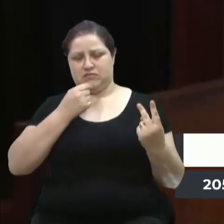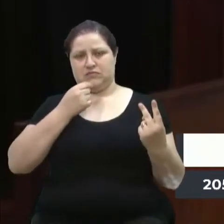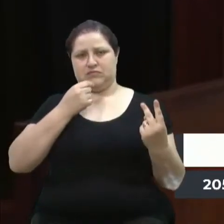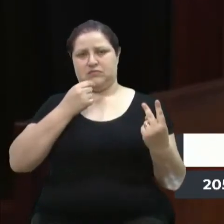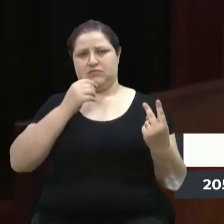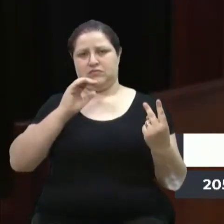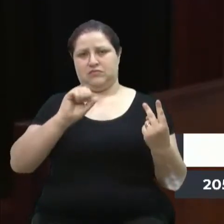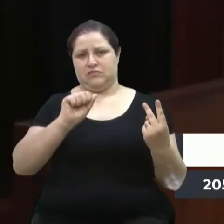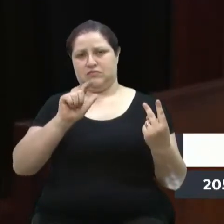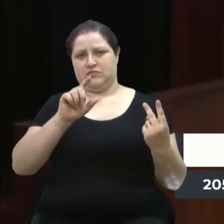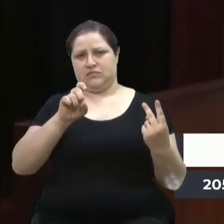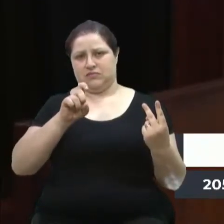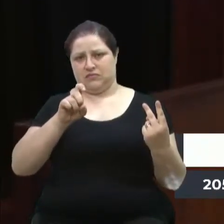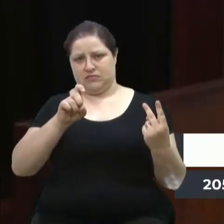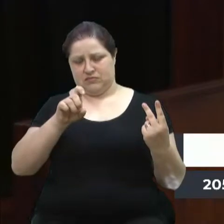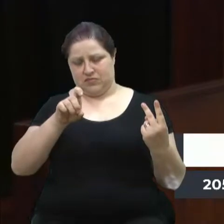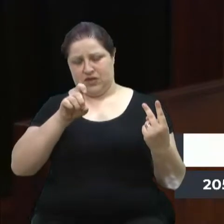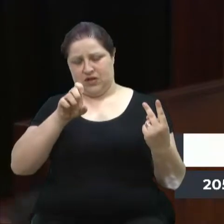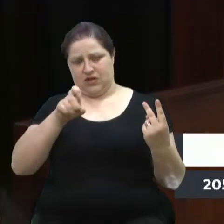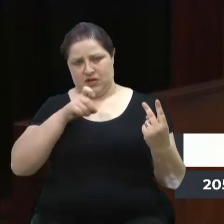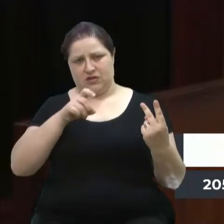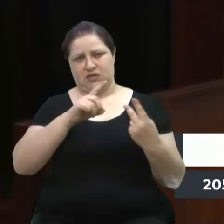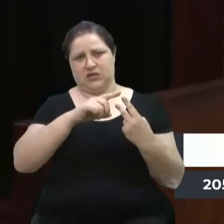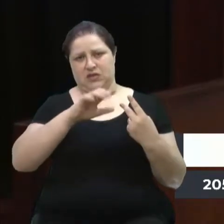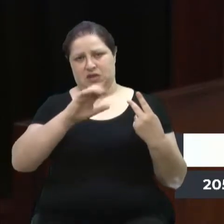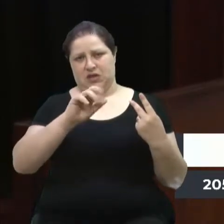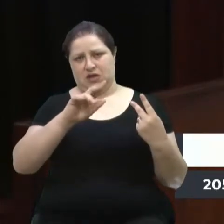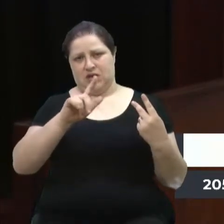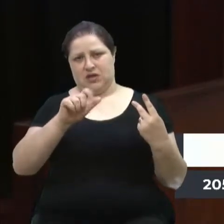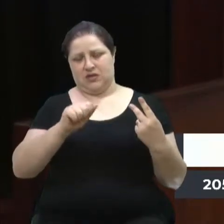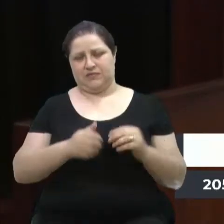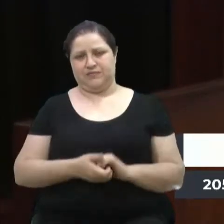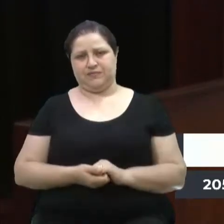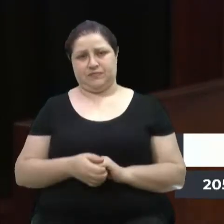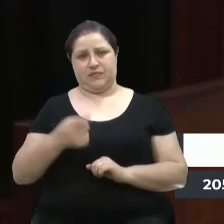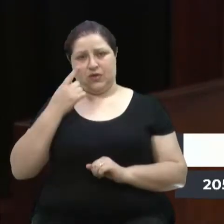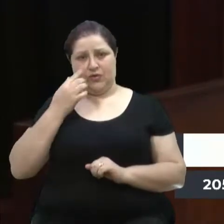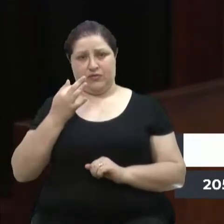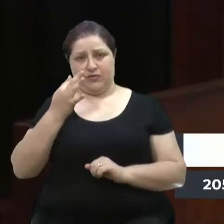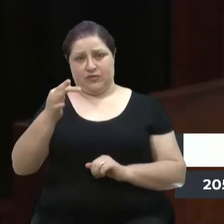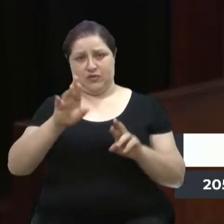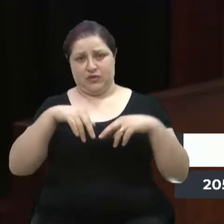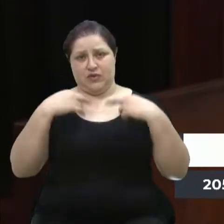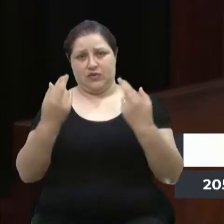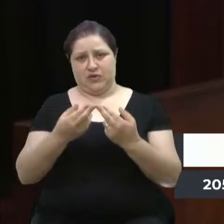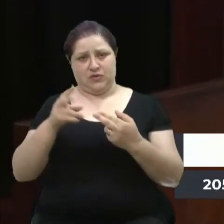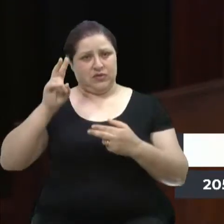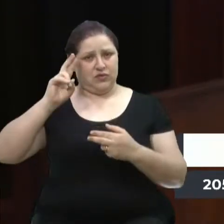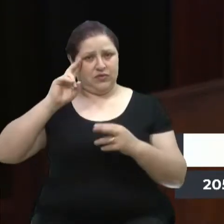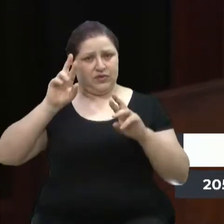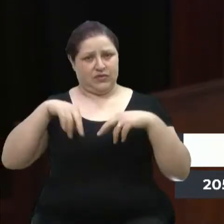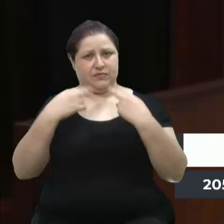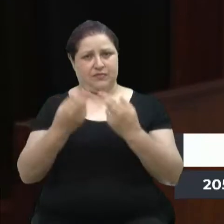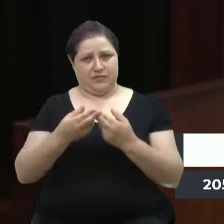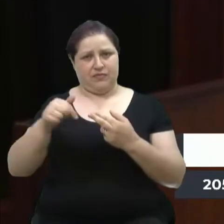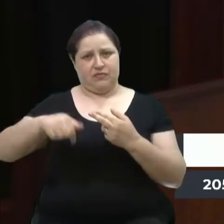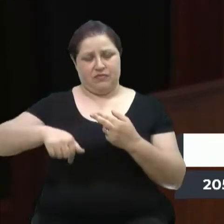é que as pessoas que vão que irão aqui participar da segunda-feira da